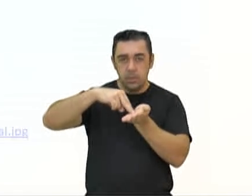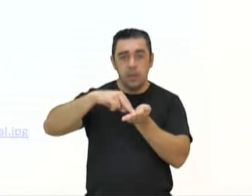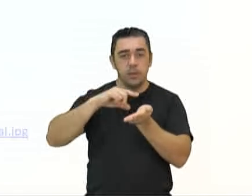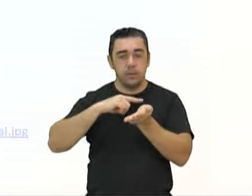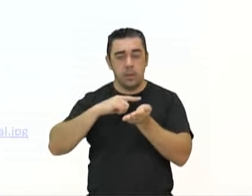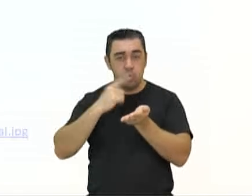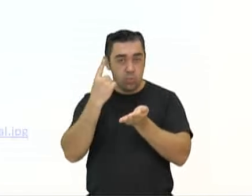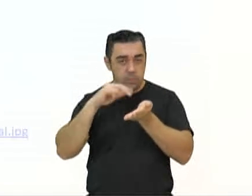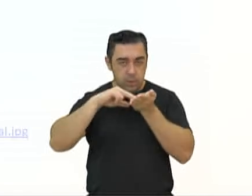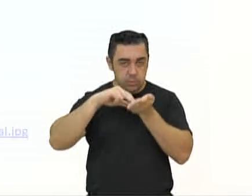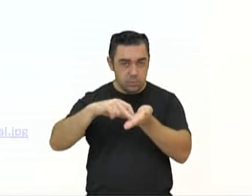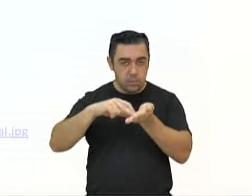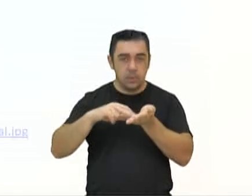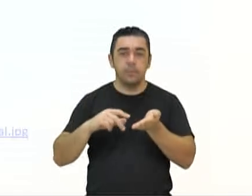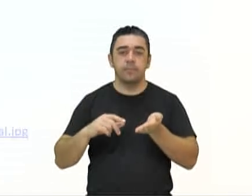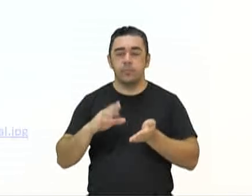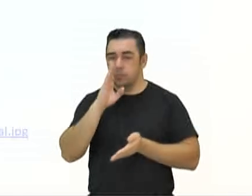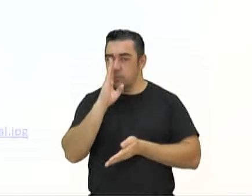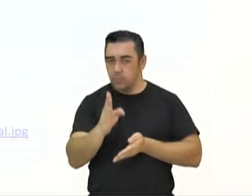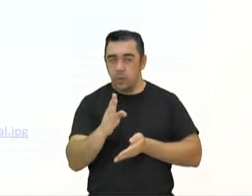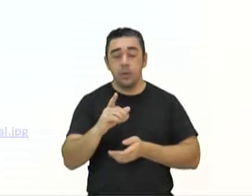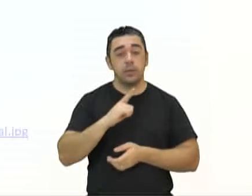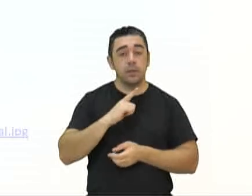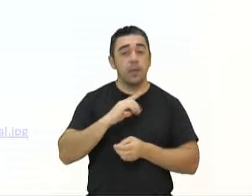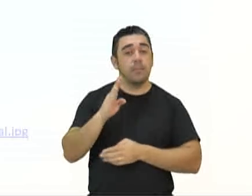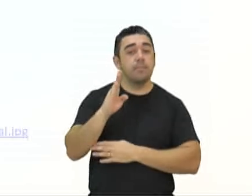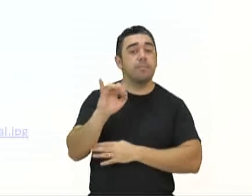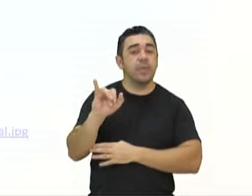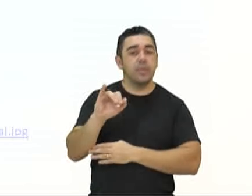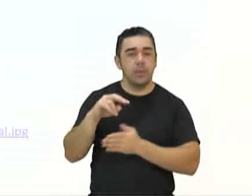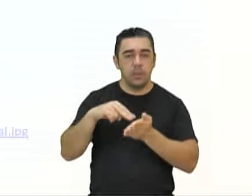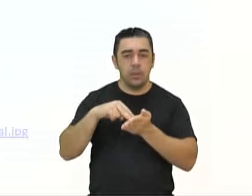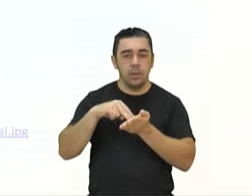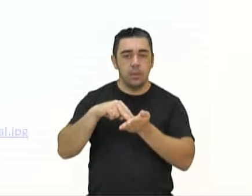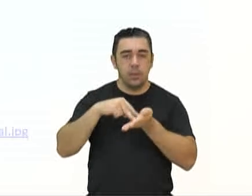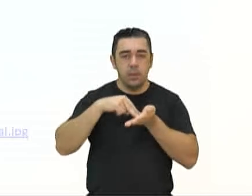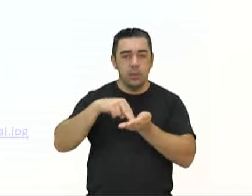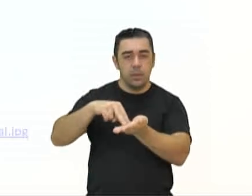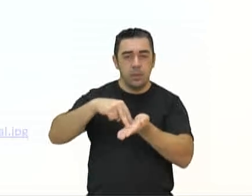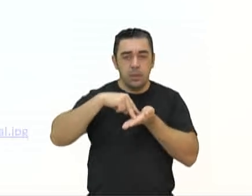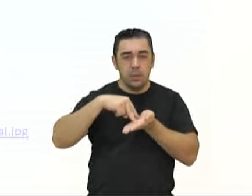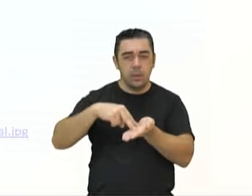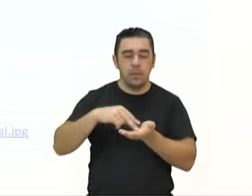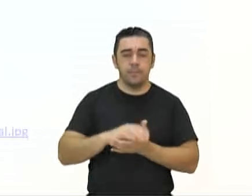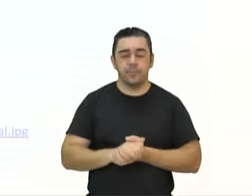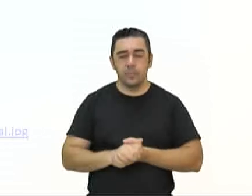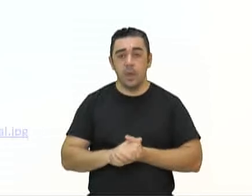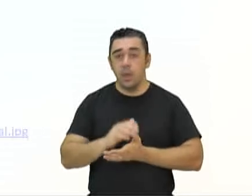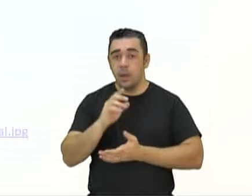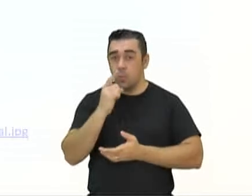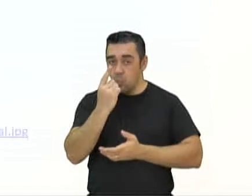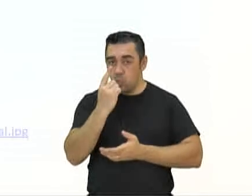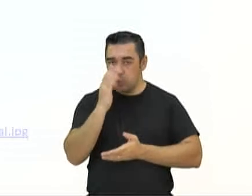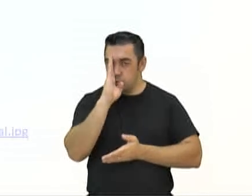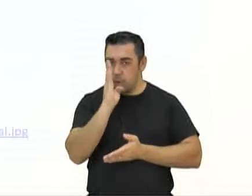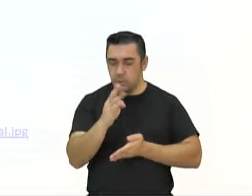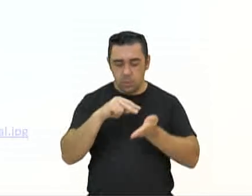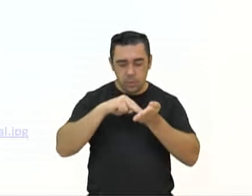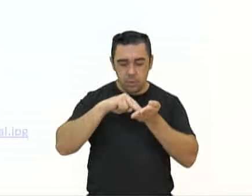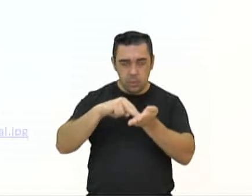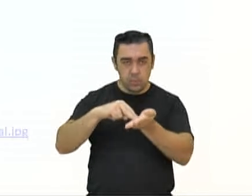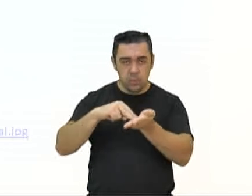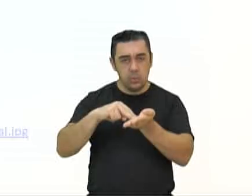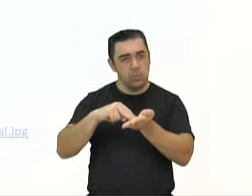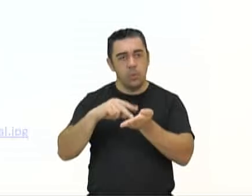bidirecionais. As direcionais são semelhantes às pranchas de surf. Possuem duas ou três